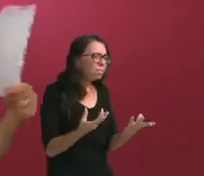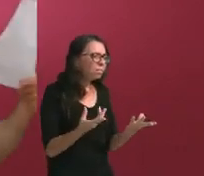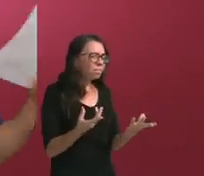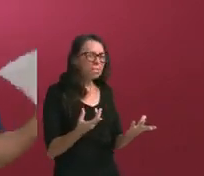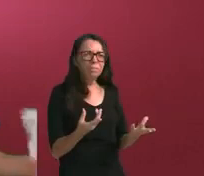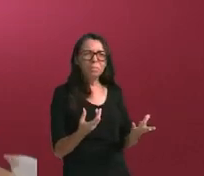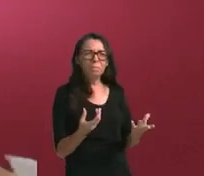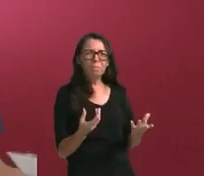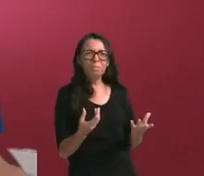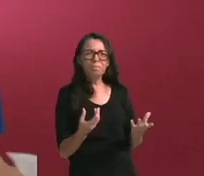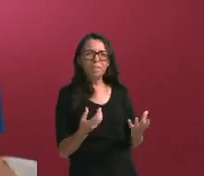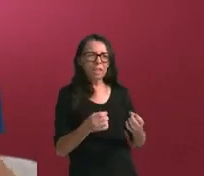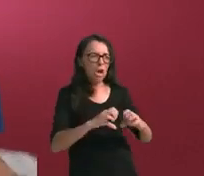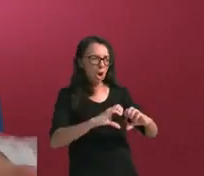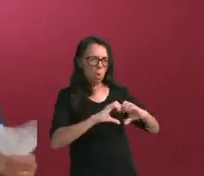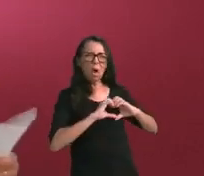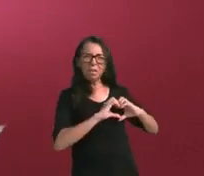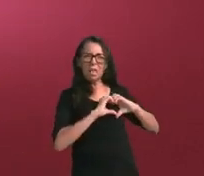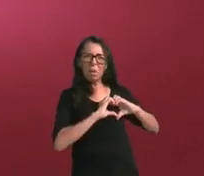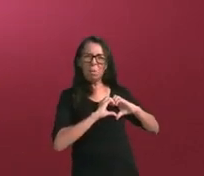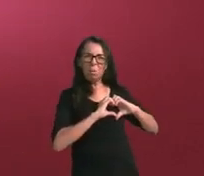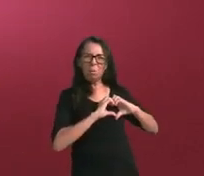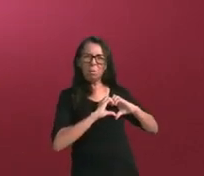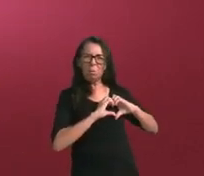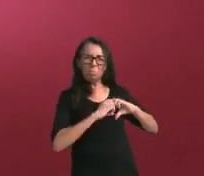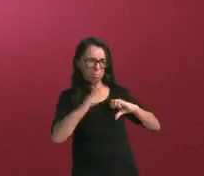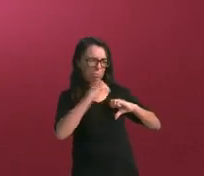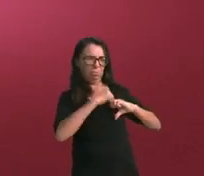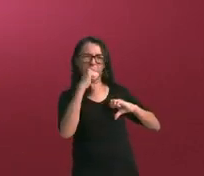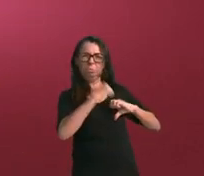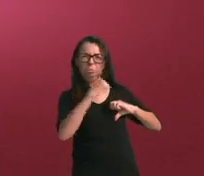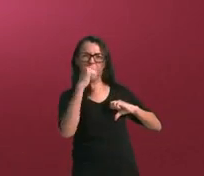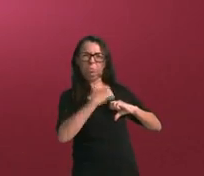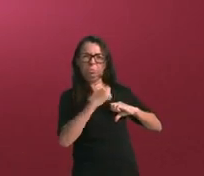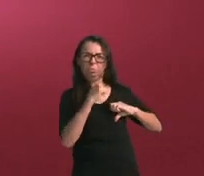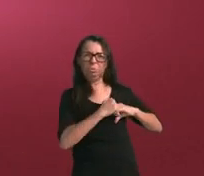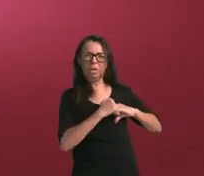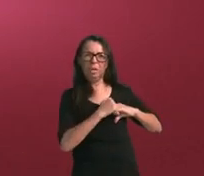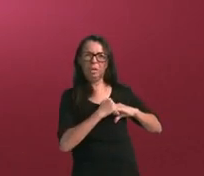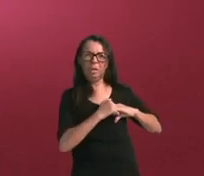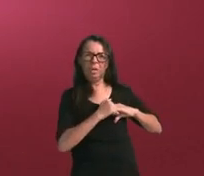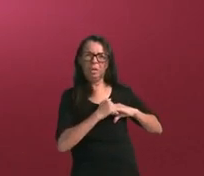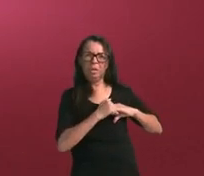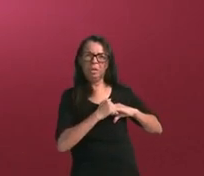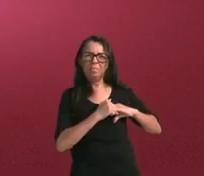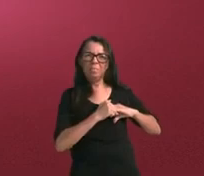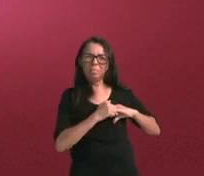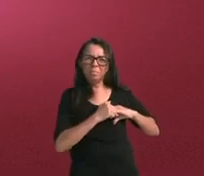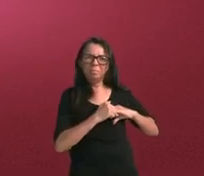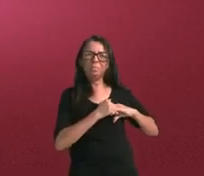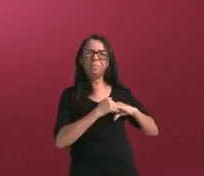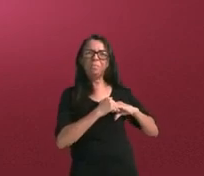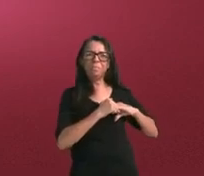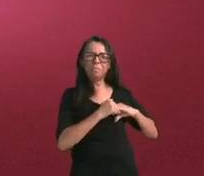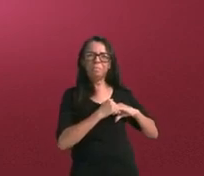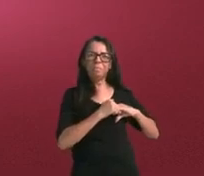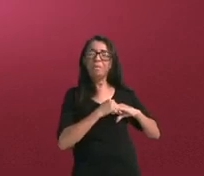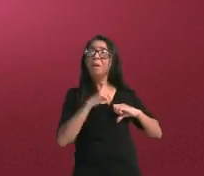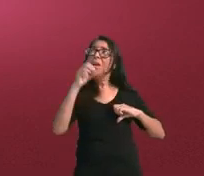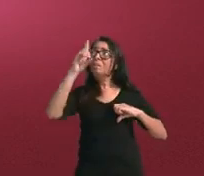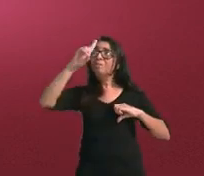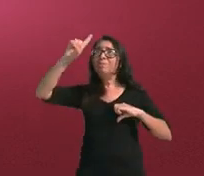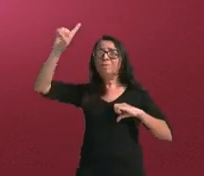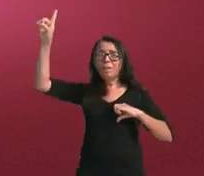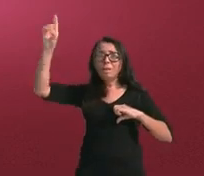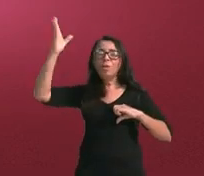fosse libertados. Mas por quê, irmãos? Porque Deus tinha um propósito de mostrar ao povo o quão